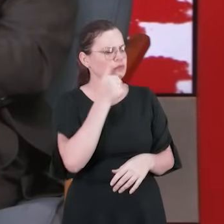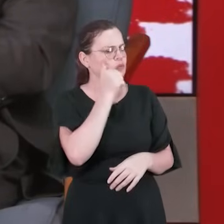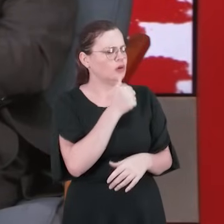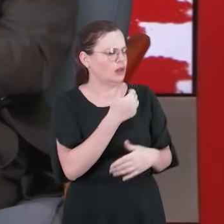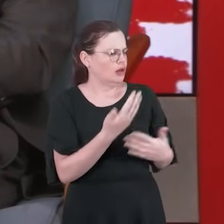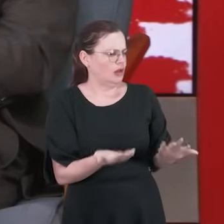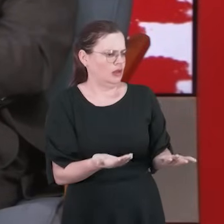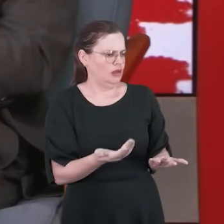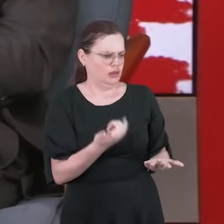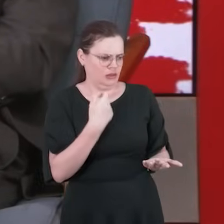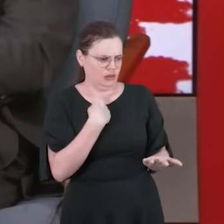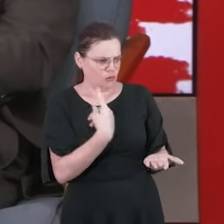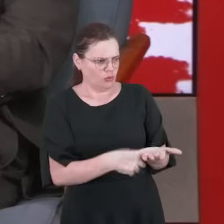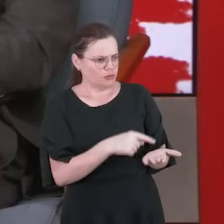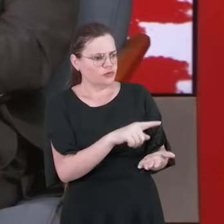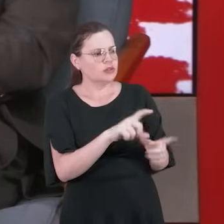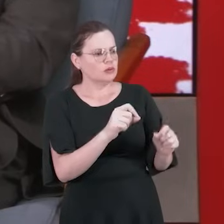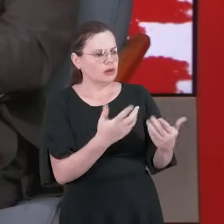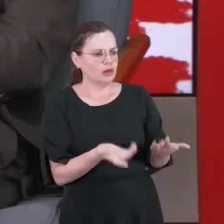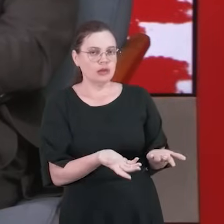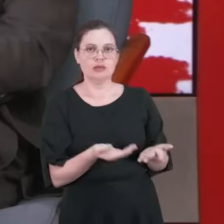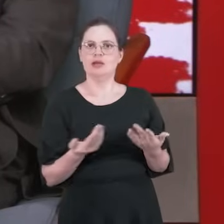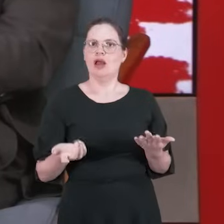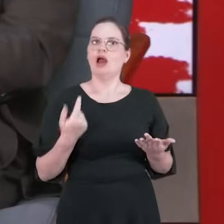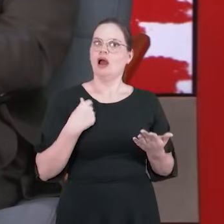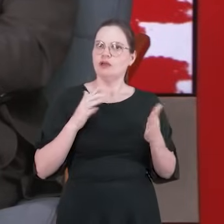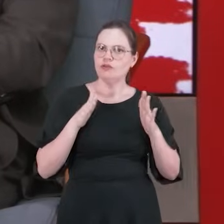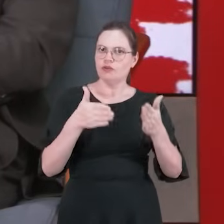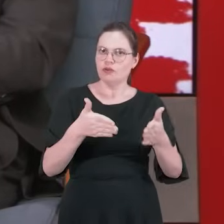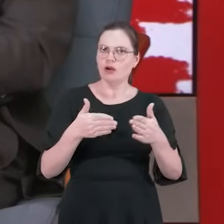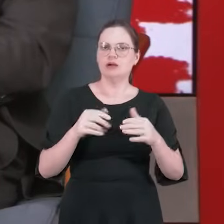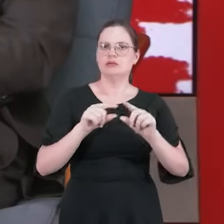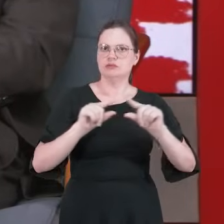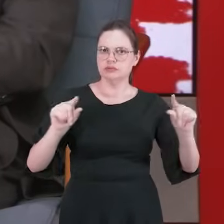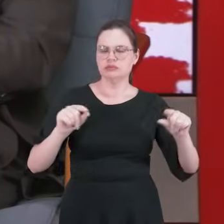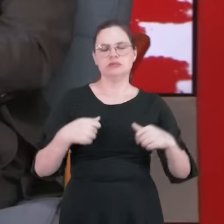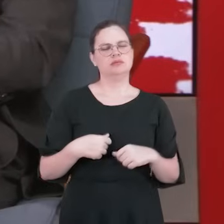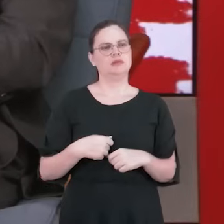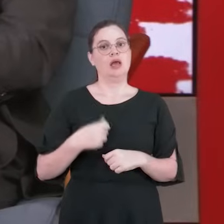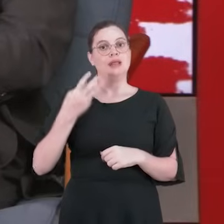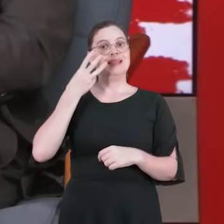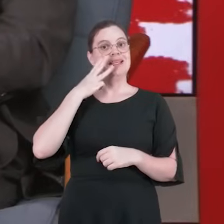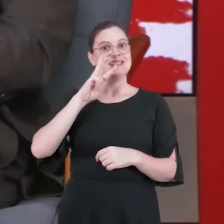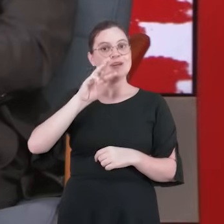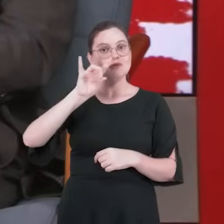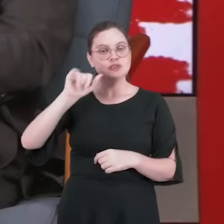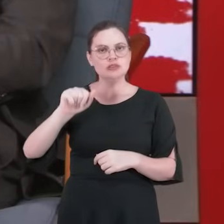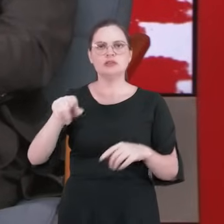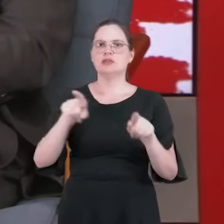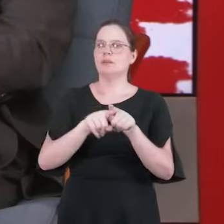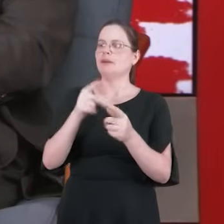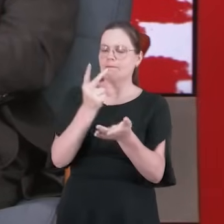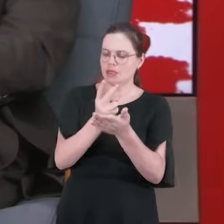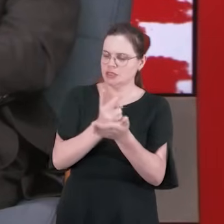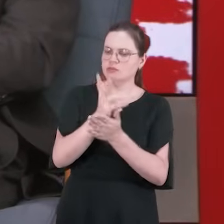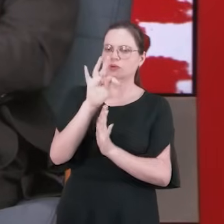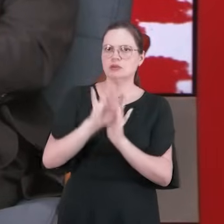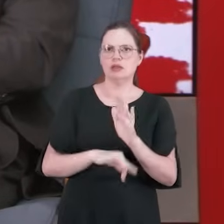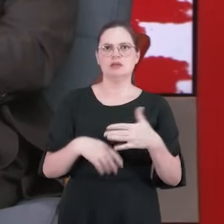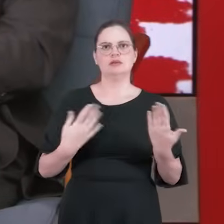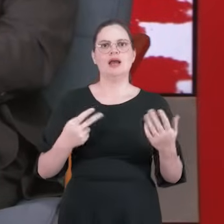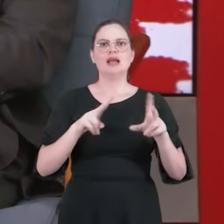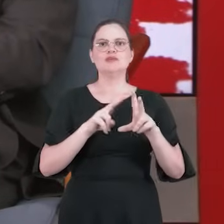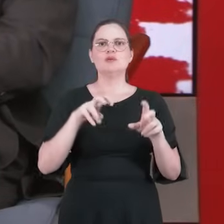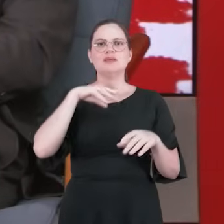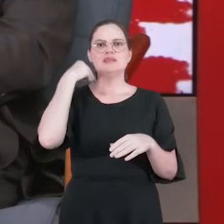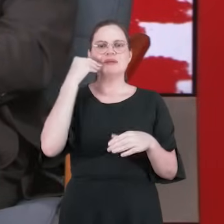enfoque naquela mensagem. No terceiro dia, o senhor disse o mesmo texto, ele leu o mesmo texto, a experiência das talhas